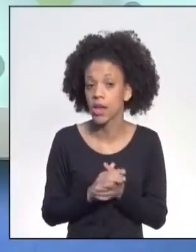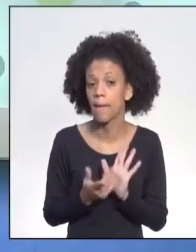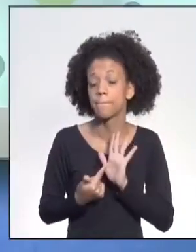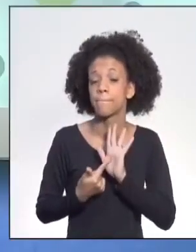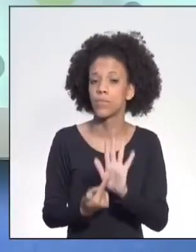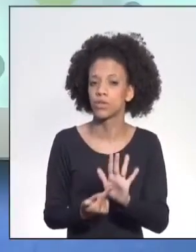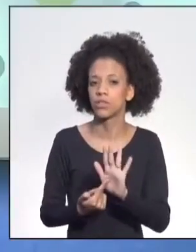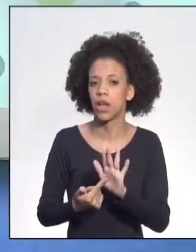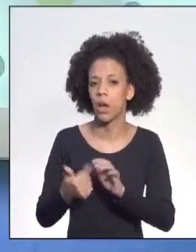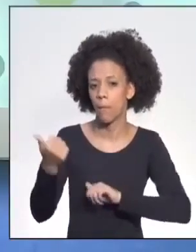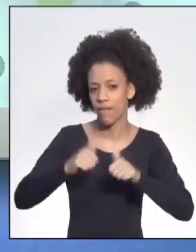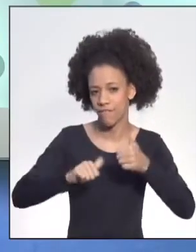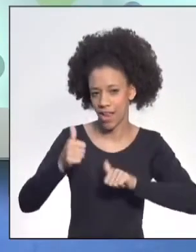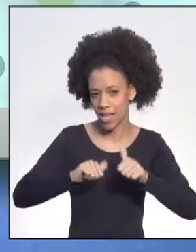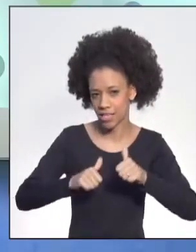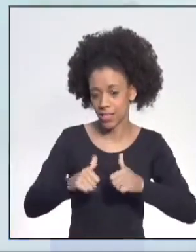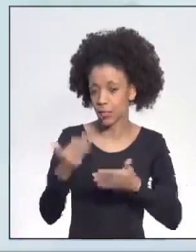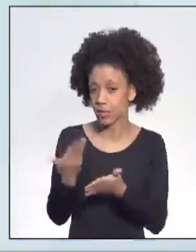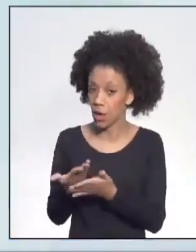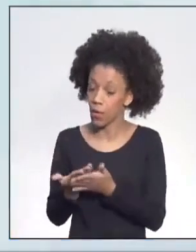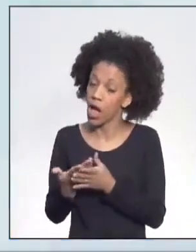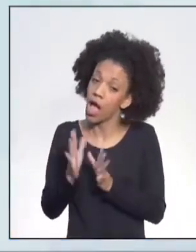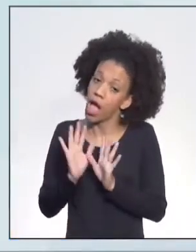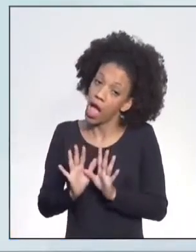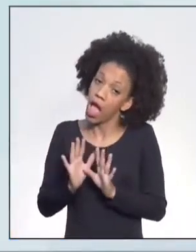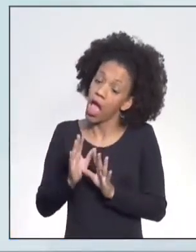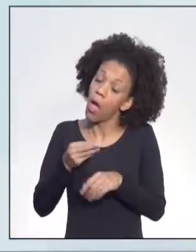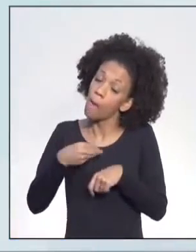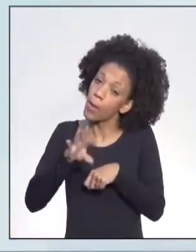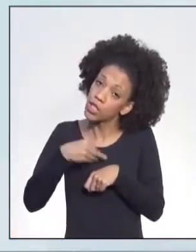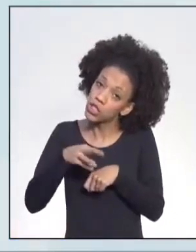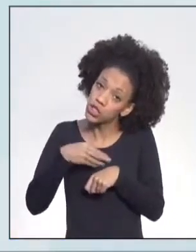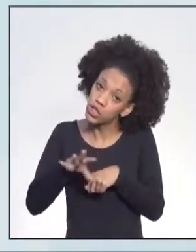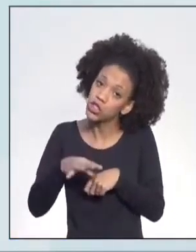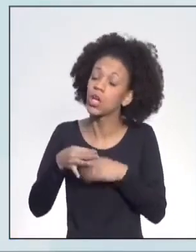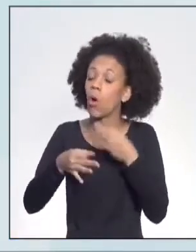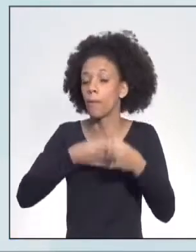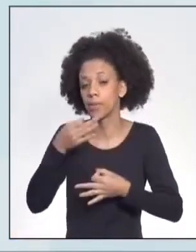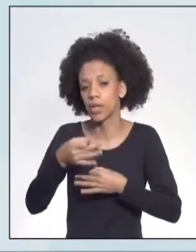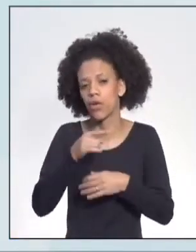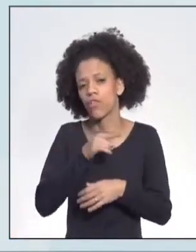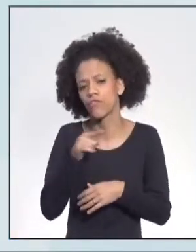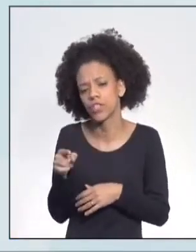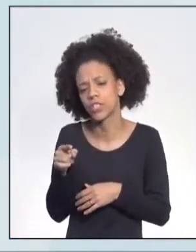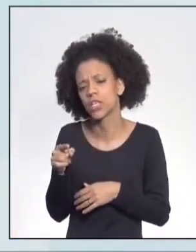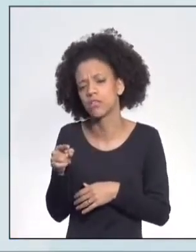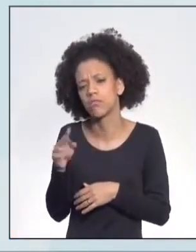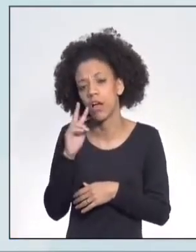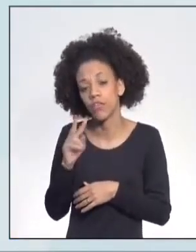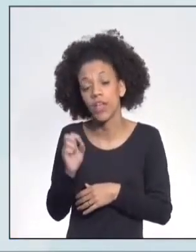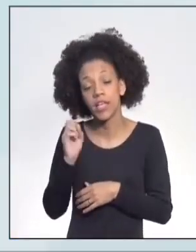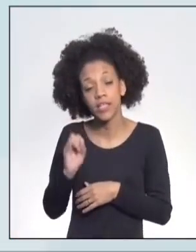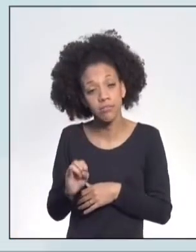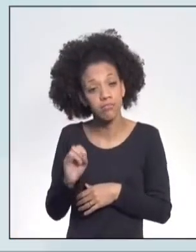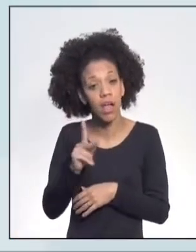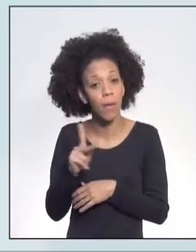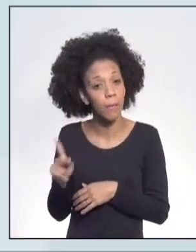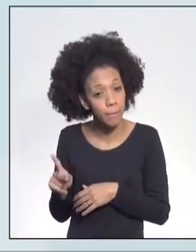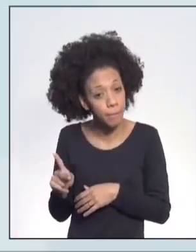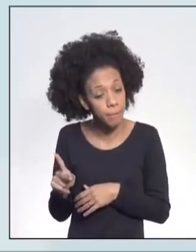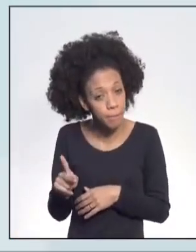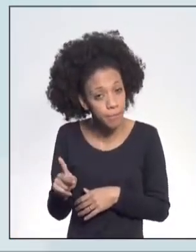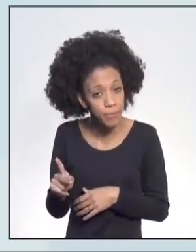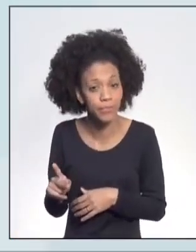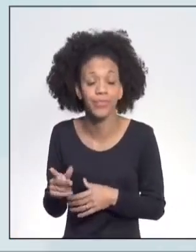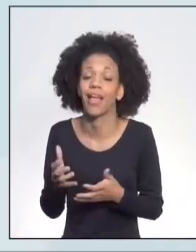vocês a avaliação da nossa aula. É uma sugestão de atividades, tá bem? Aí vocês vão verificar com os professores de vocês se eles